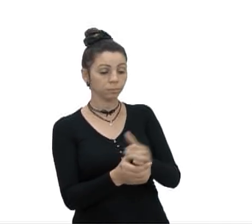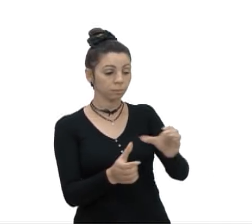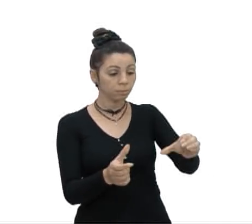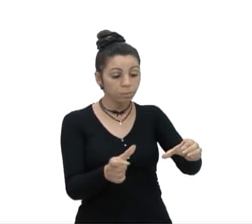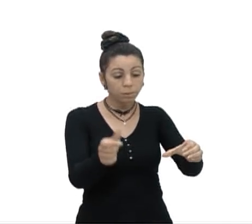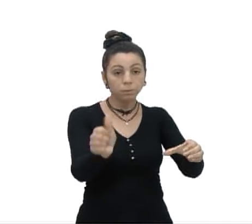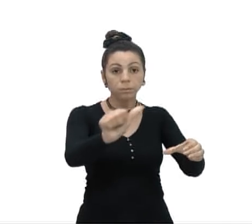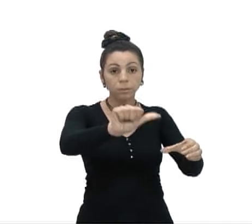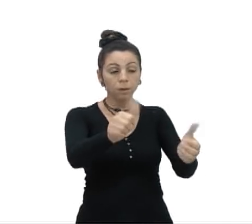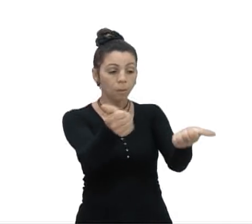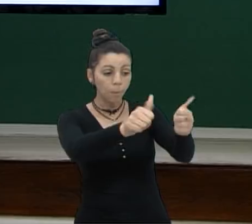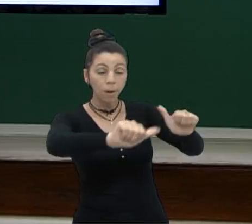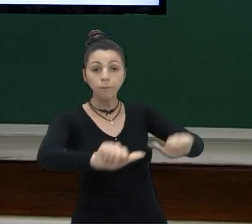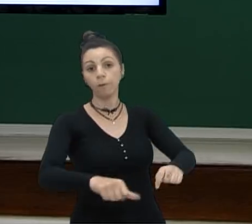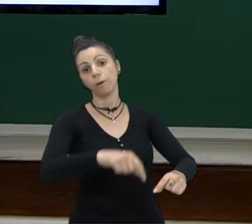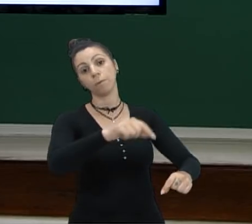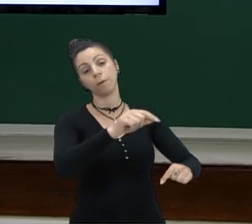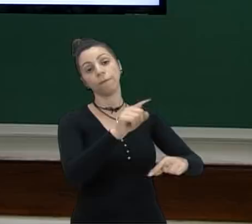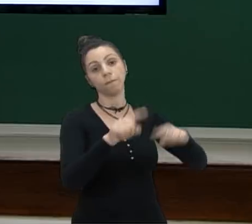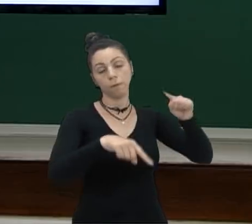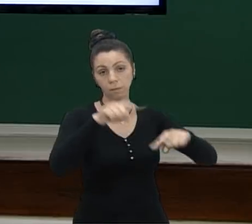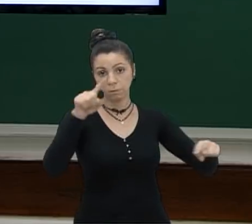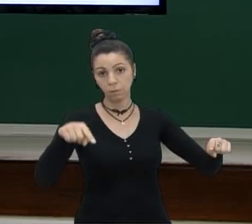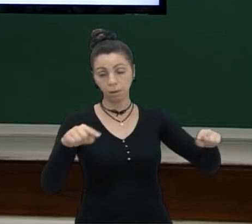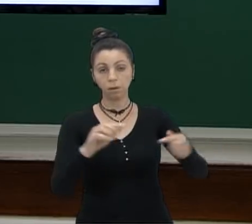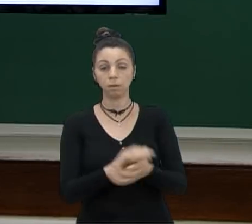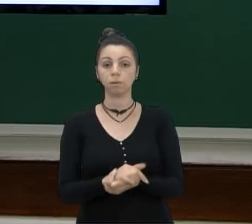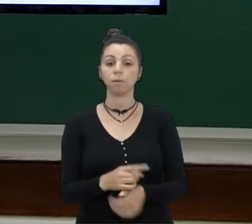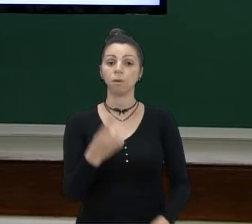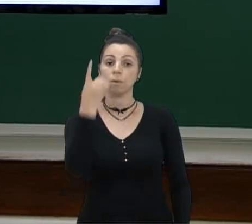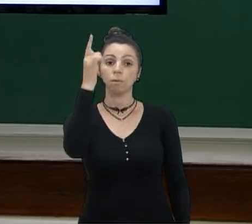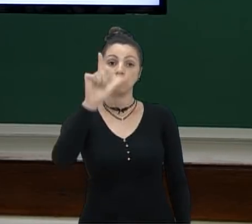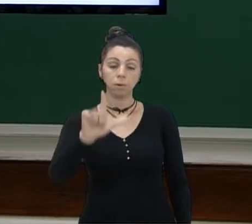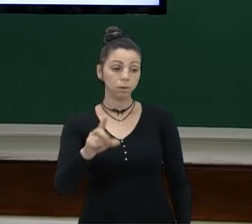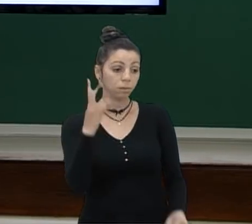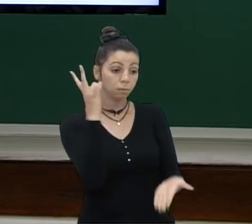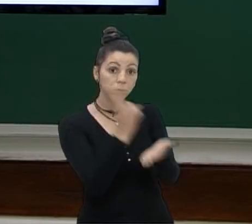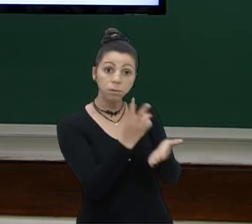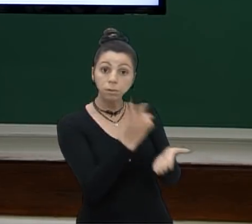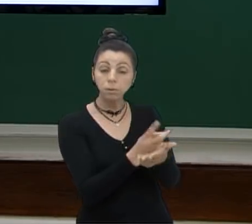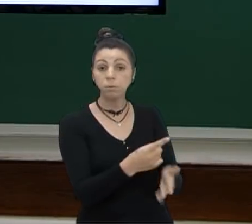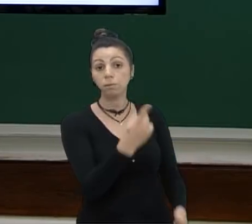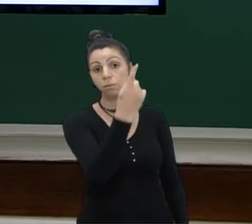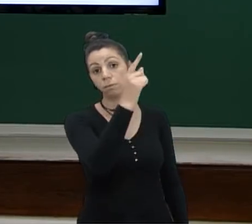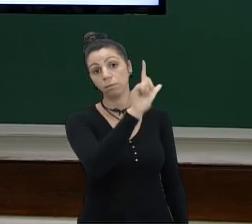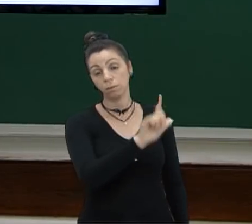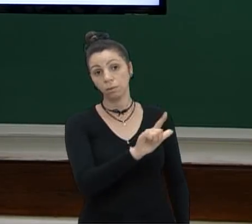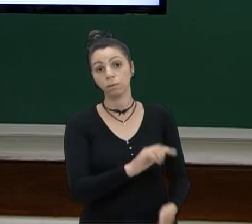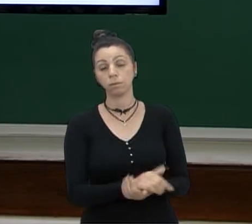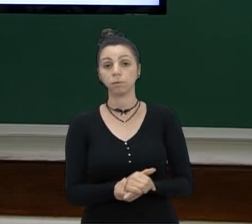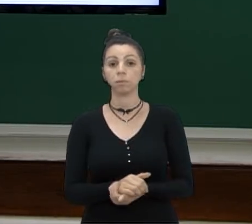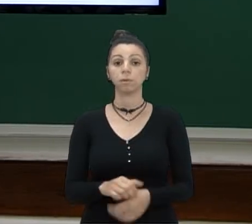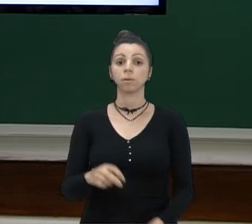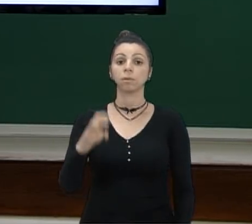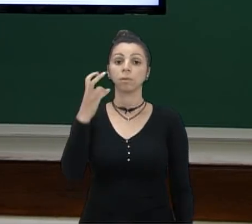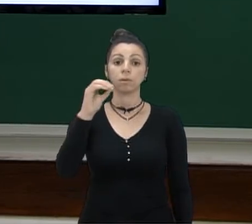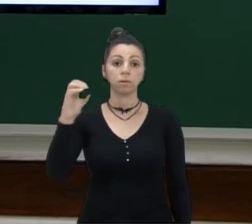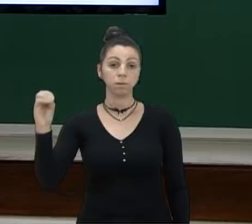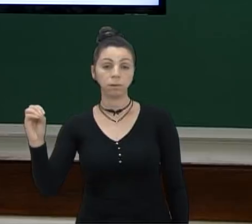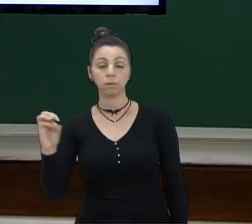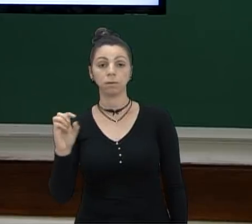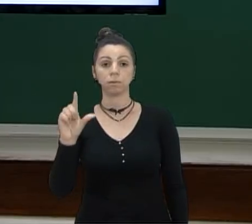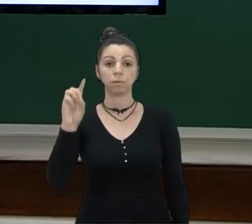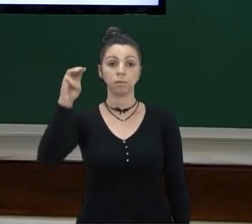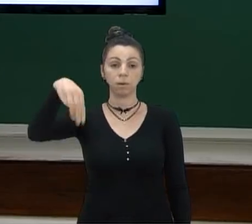o seu volume é definido. 1 litro continua 1 litro se eu não derrubar. 500 ml continuam 500 ml se eu não